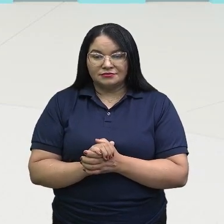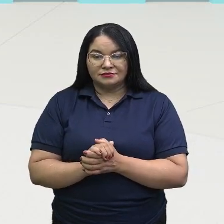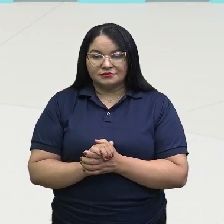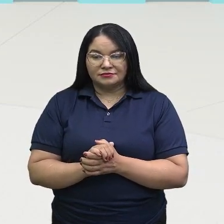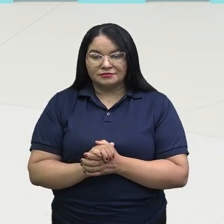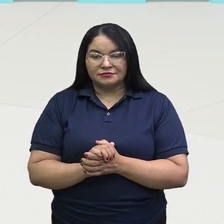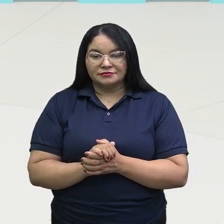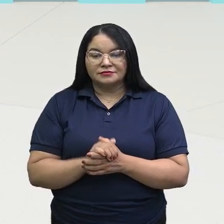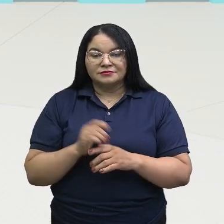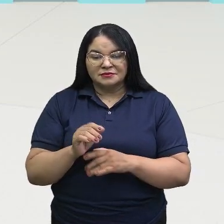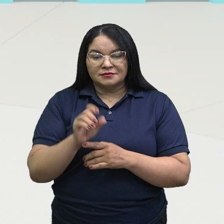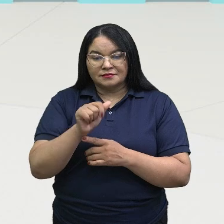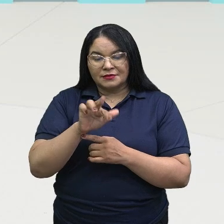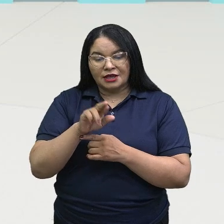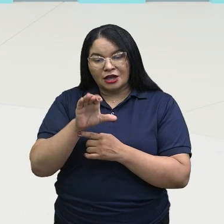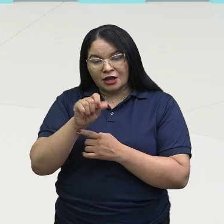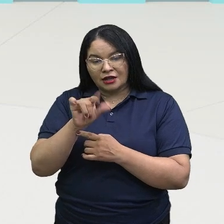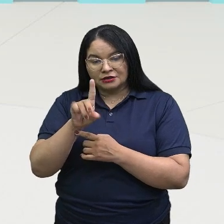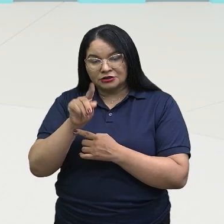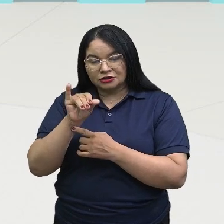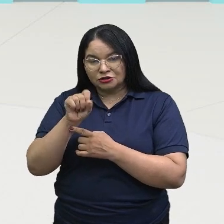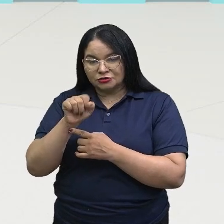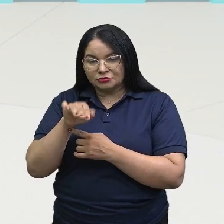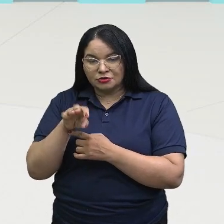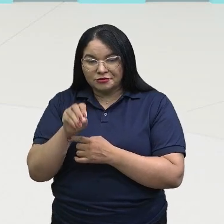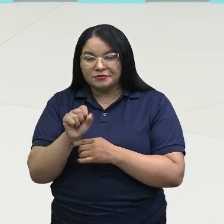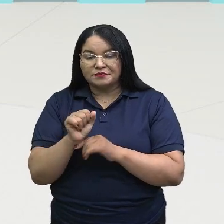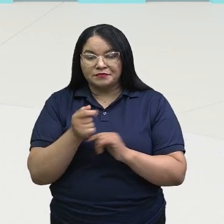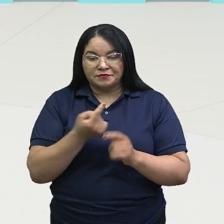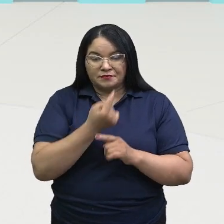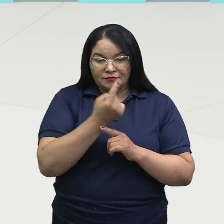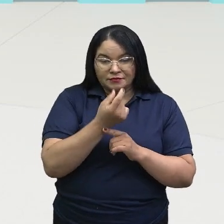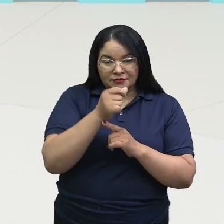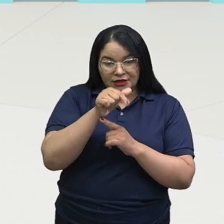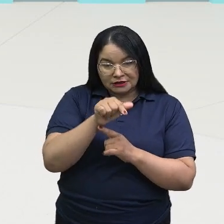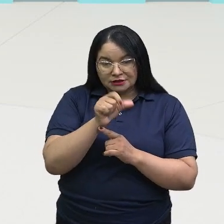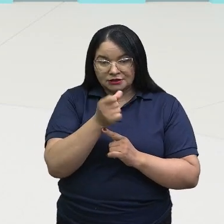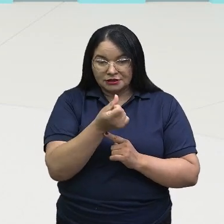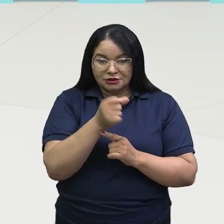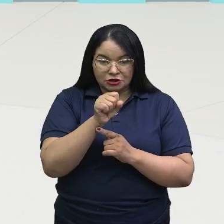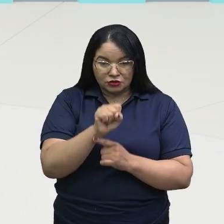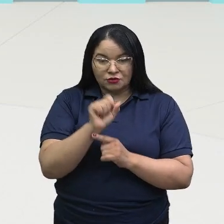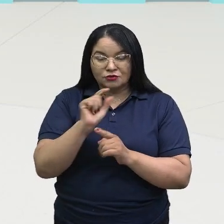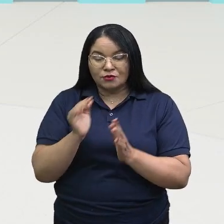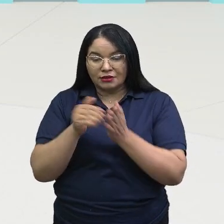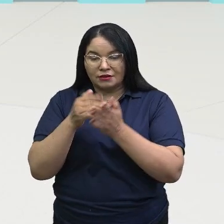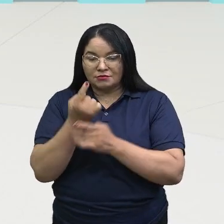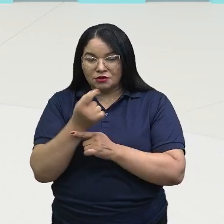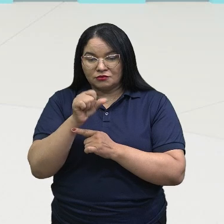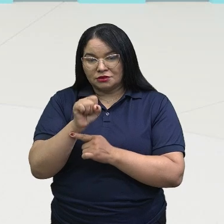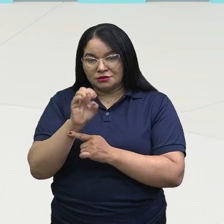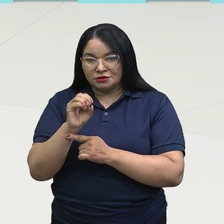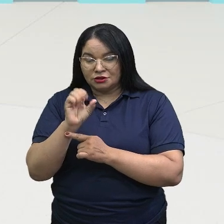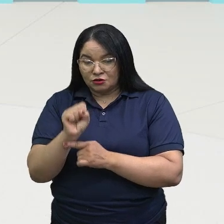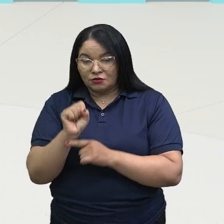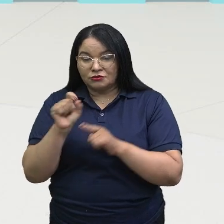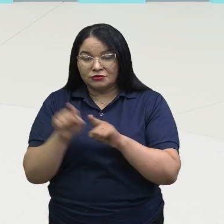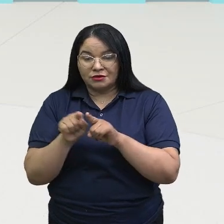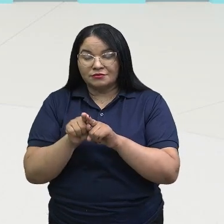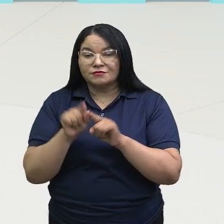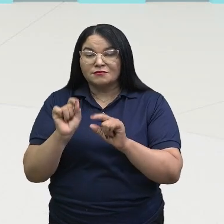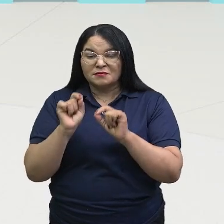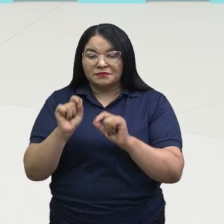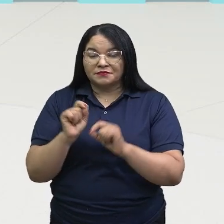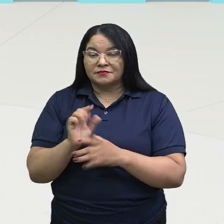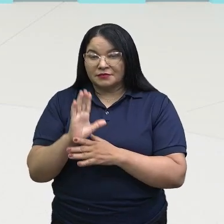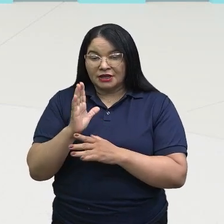1768 a 1808. E o arcadismo, depois que passa por todo esse processo aí da ciência e